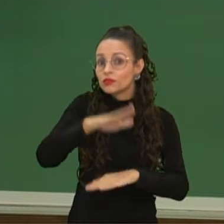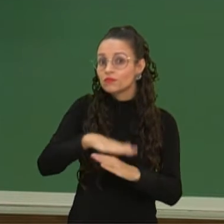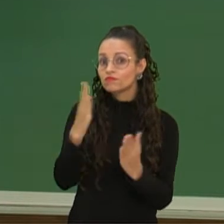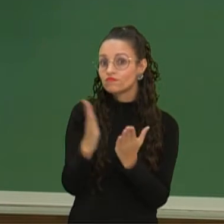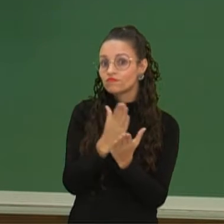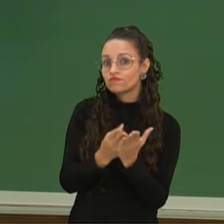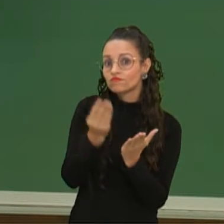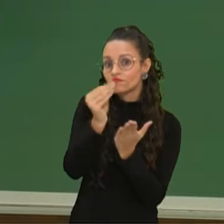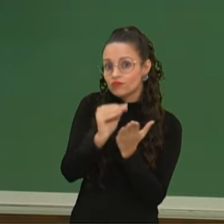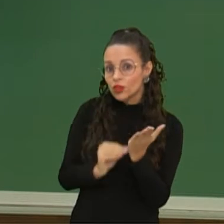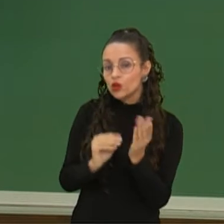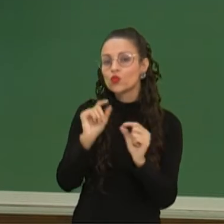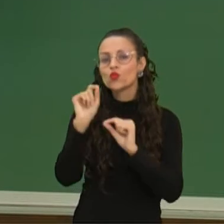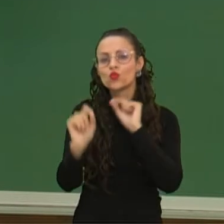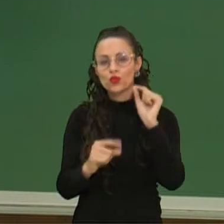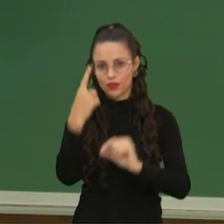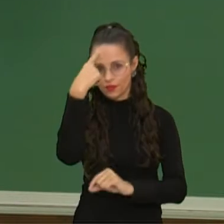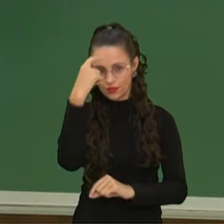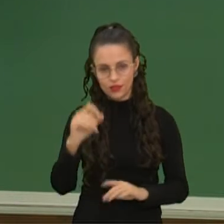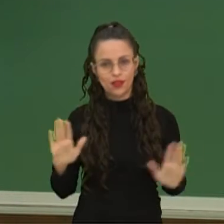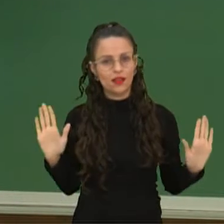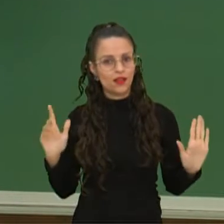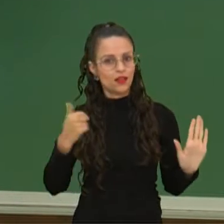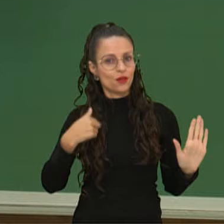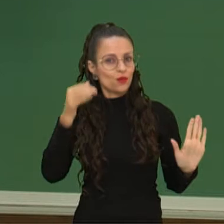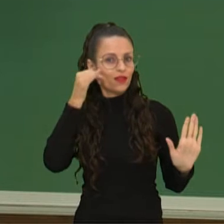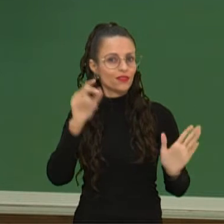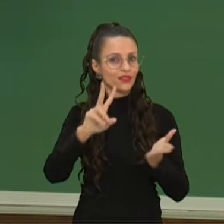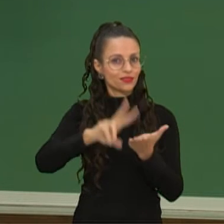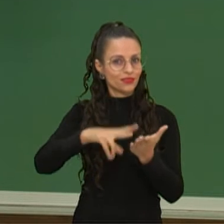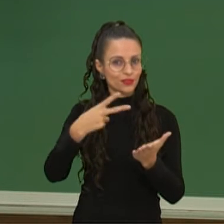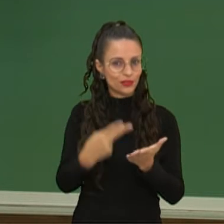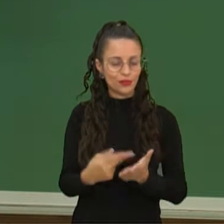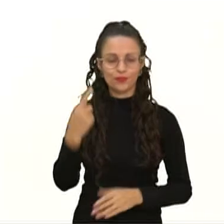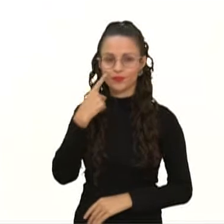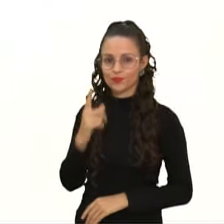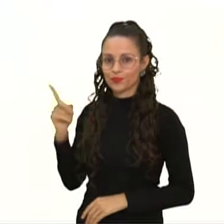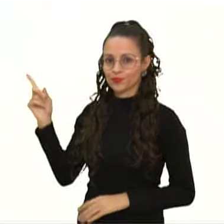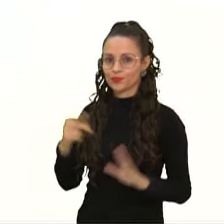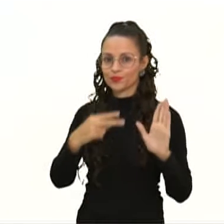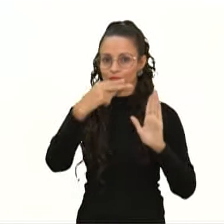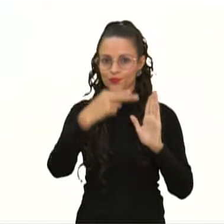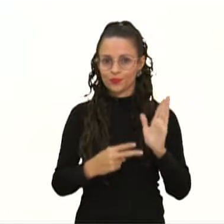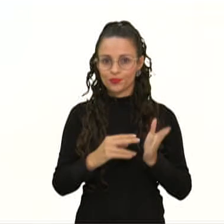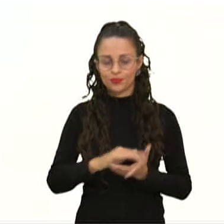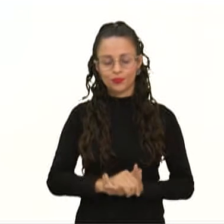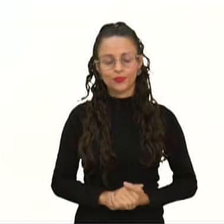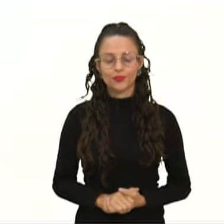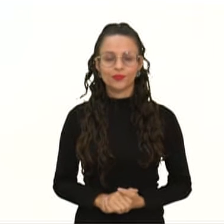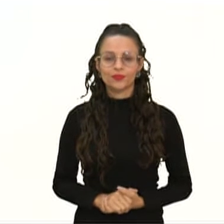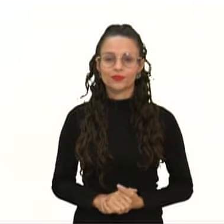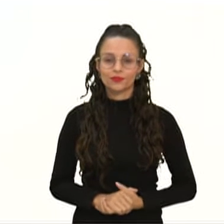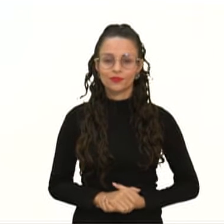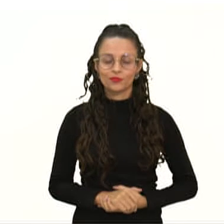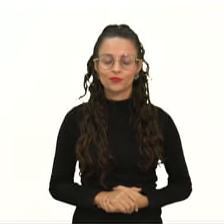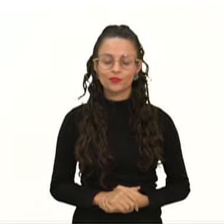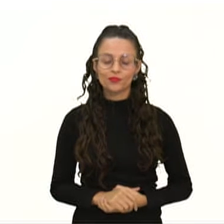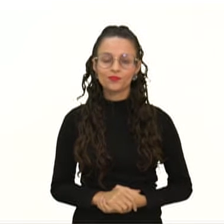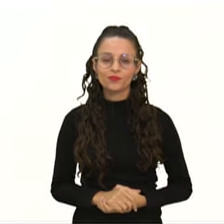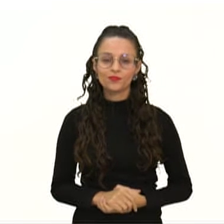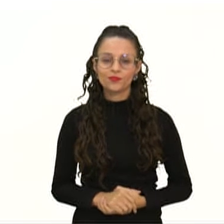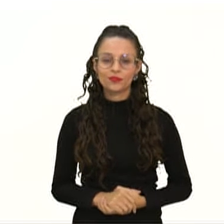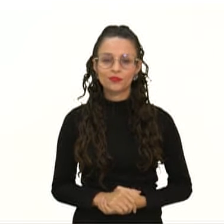qual é a invenção que eles estão falando. Eu vou evitar a tradução também, ó. I can communicate with people very fast and find